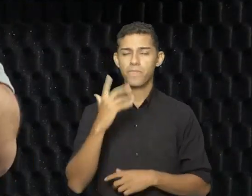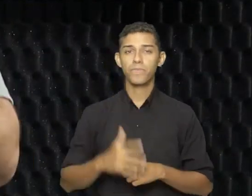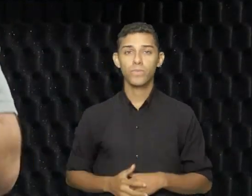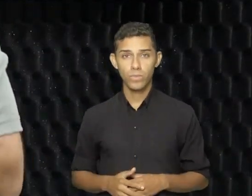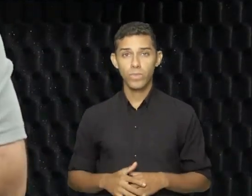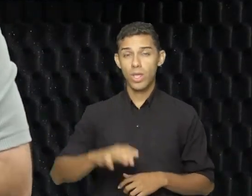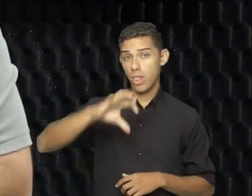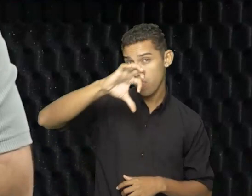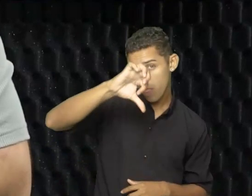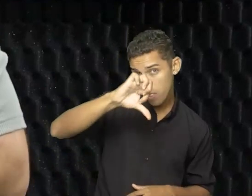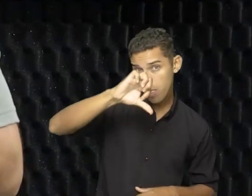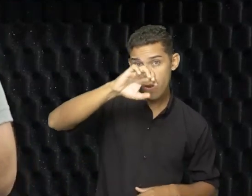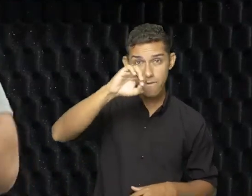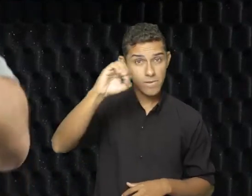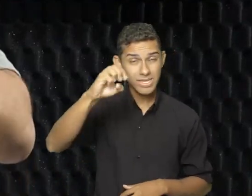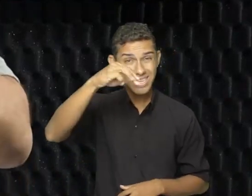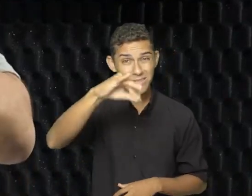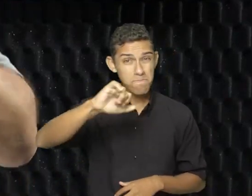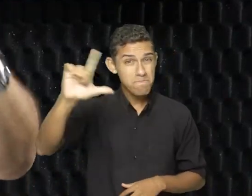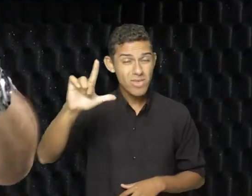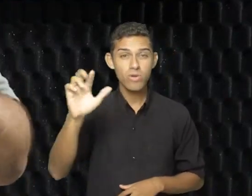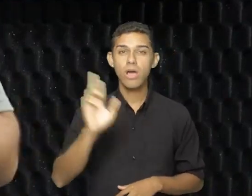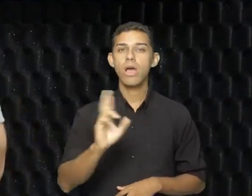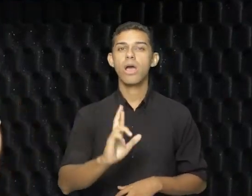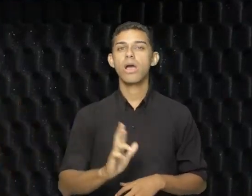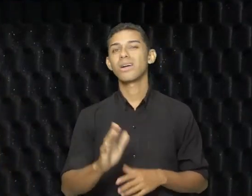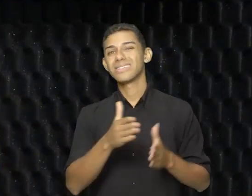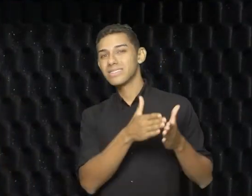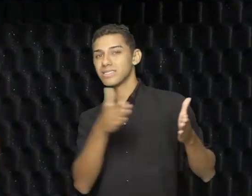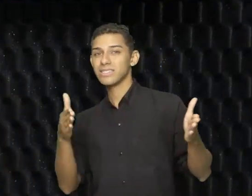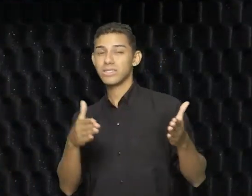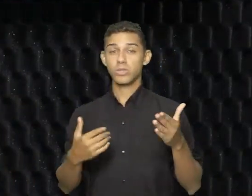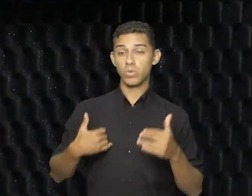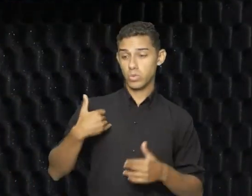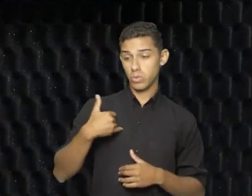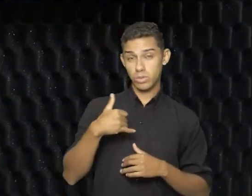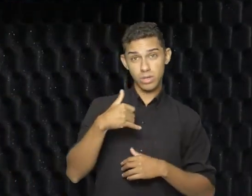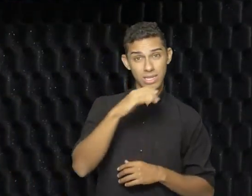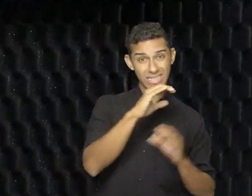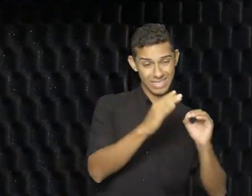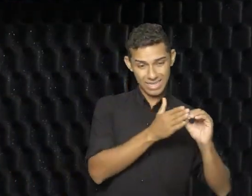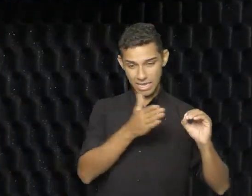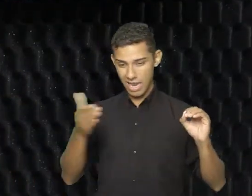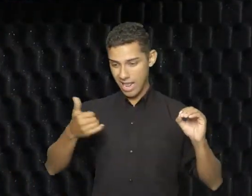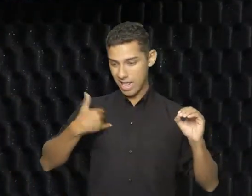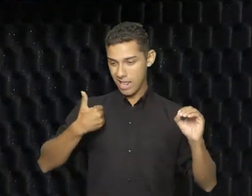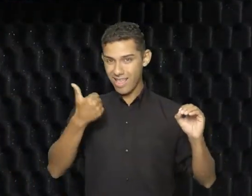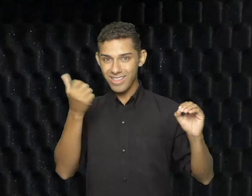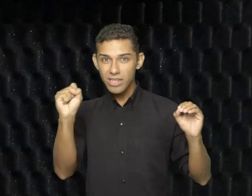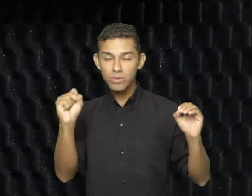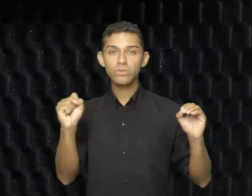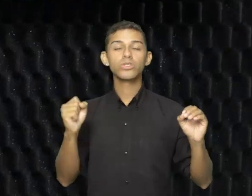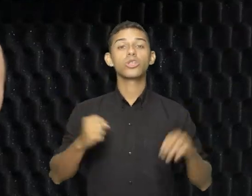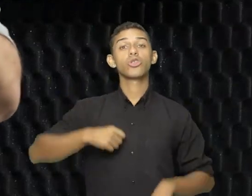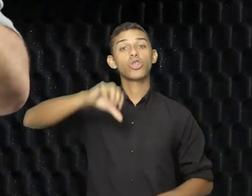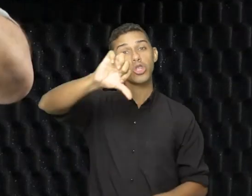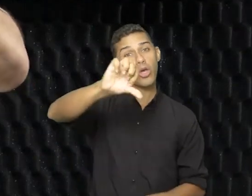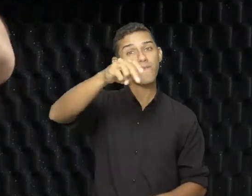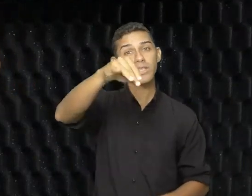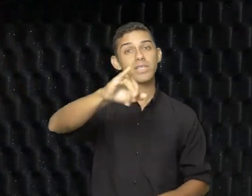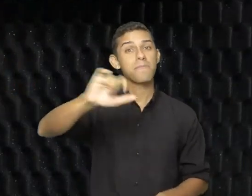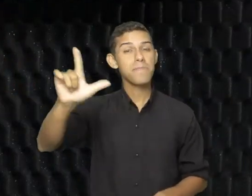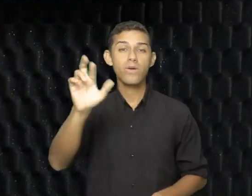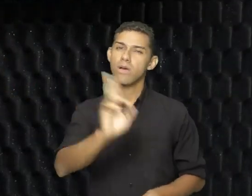aproximadamente R$900 mil? Isso do 0 aos 18 anos. R$900 mil. Isso se